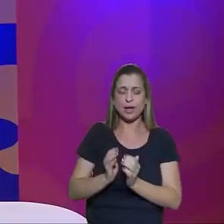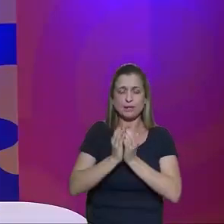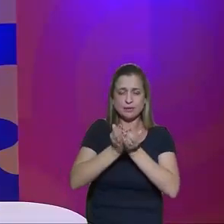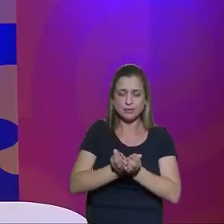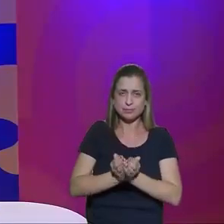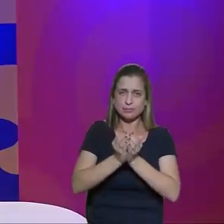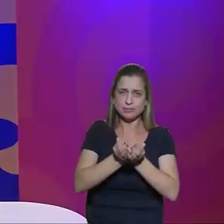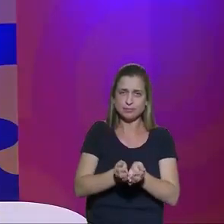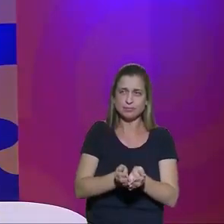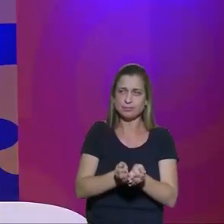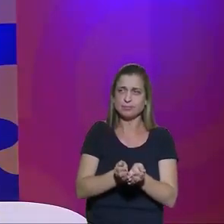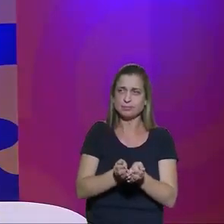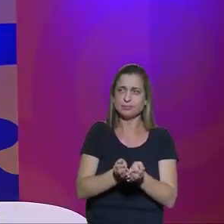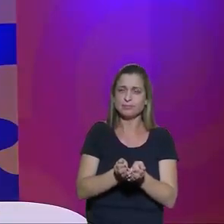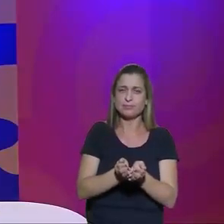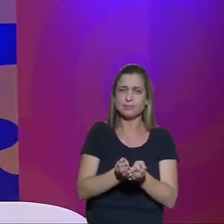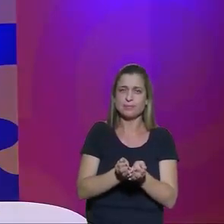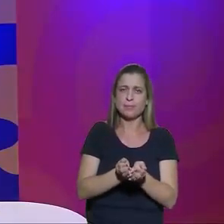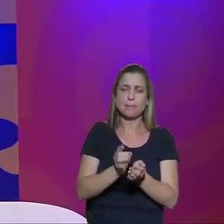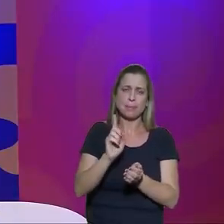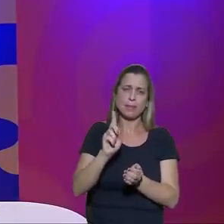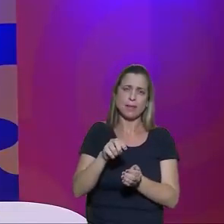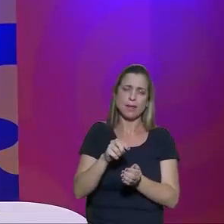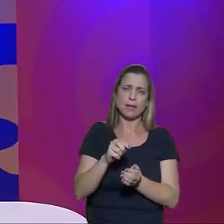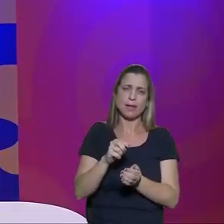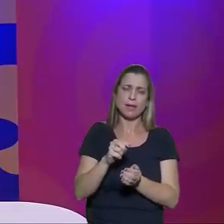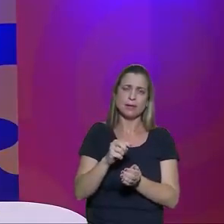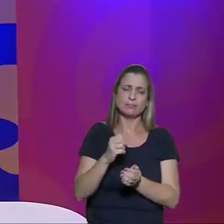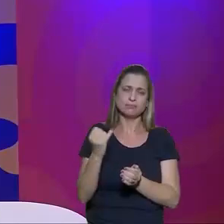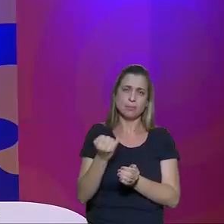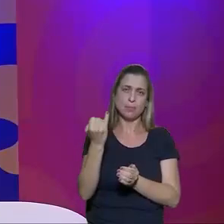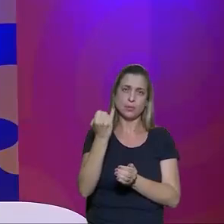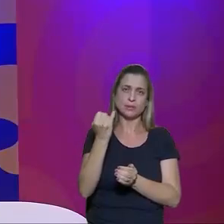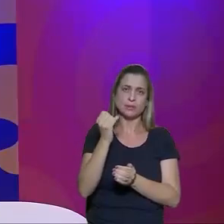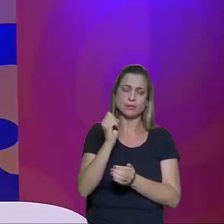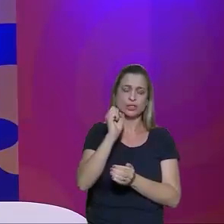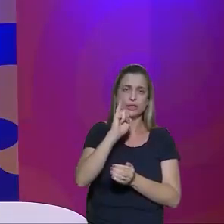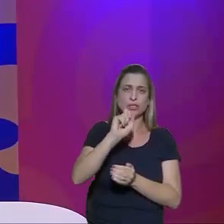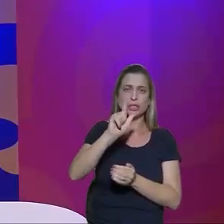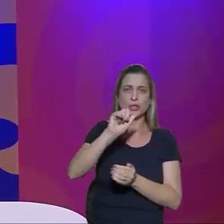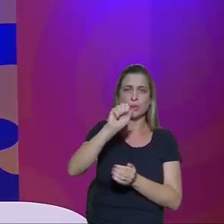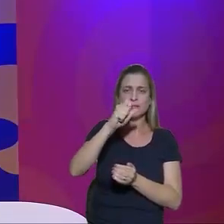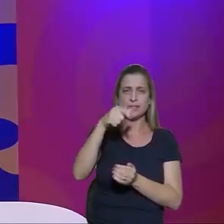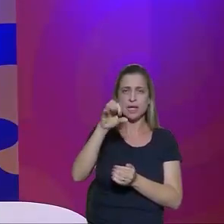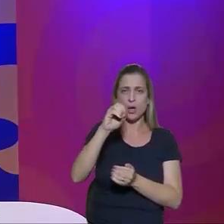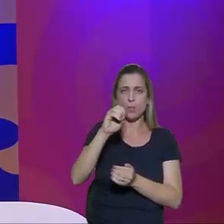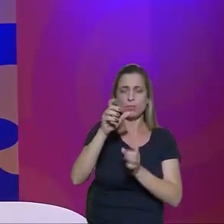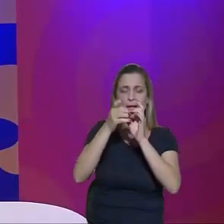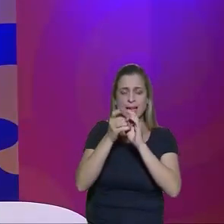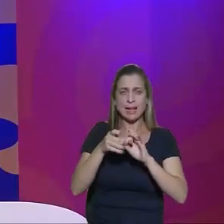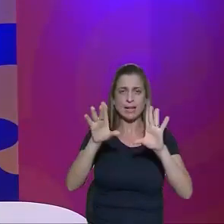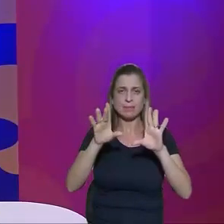estabilidade, que é a grande questão do direito, né? Essa ilusão liberal. Sua estrutura está exposta, integra a